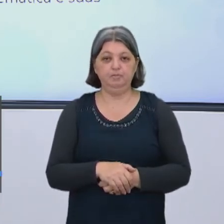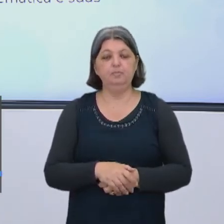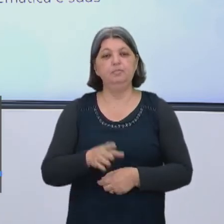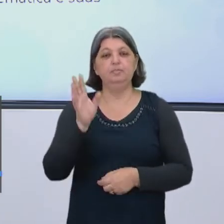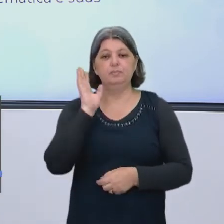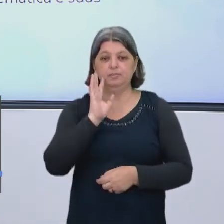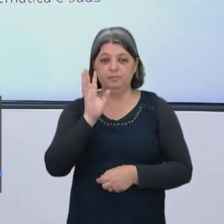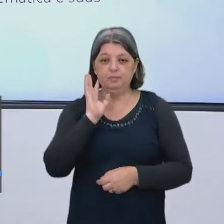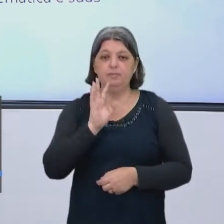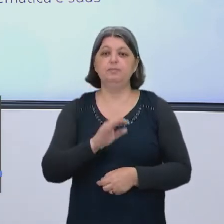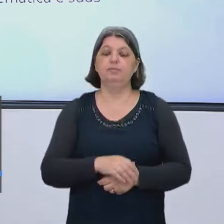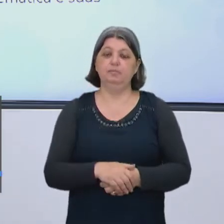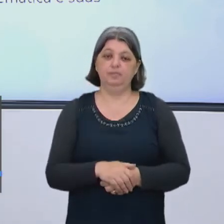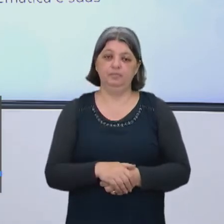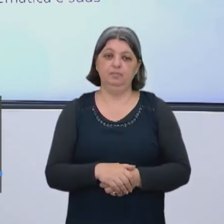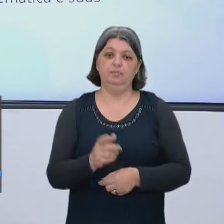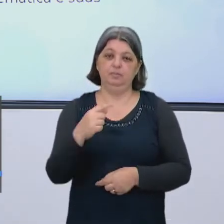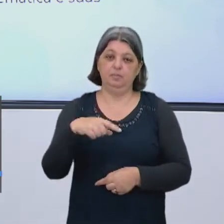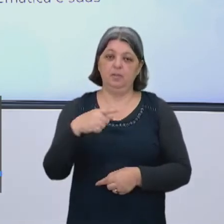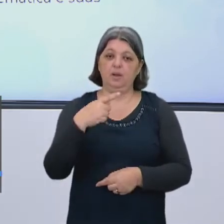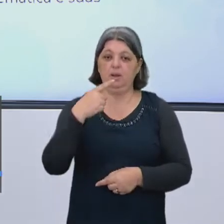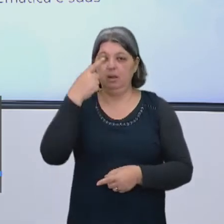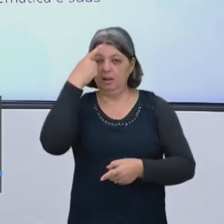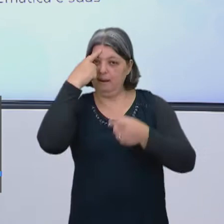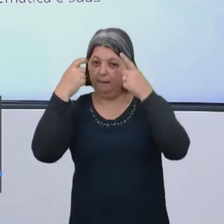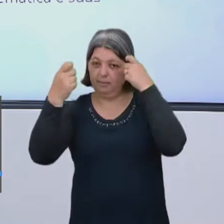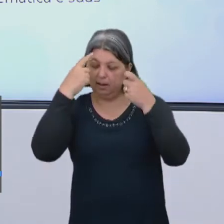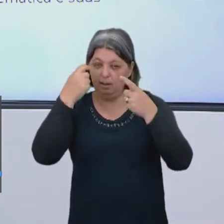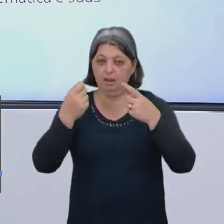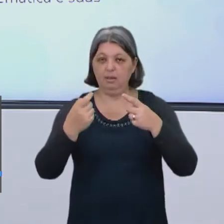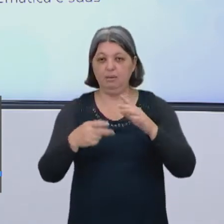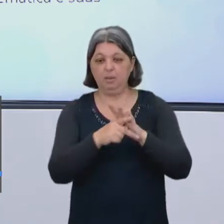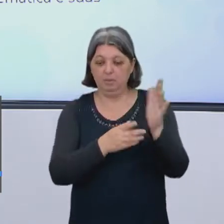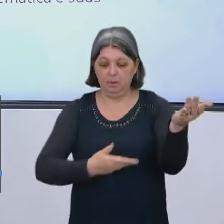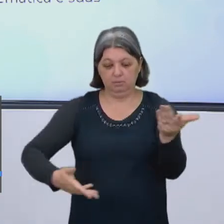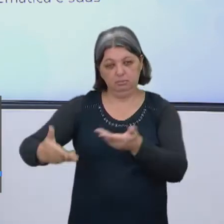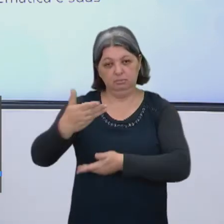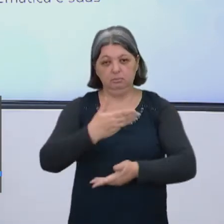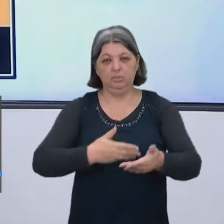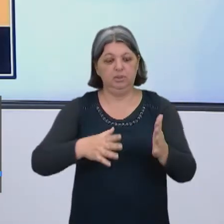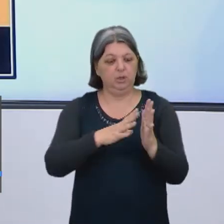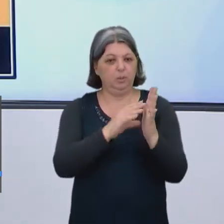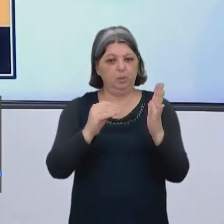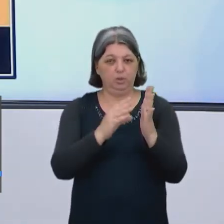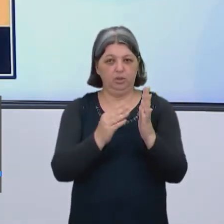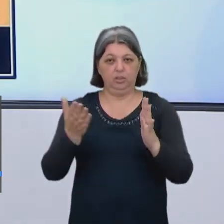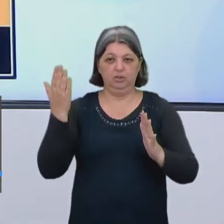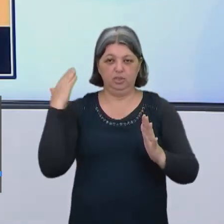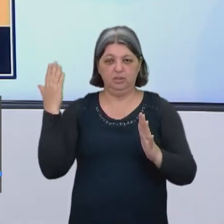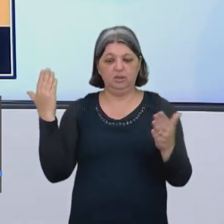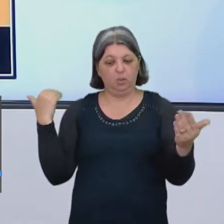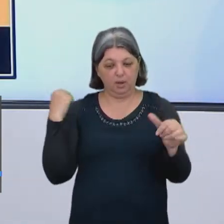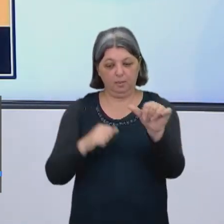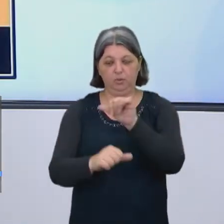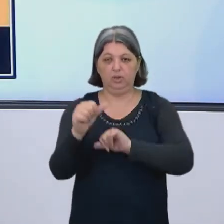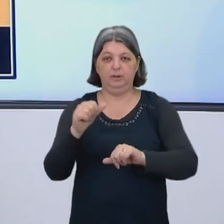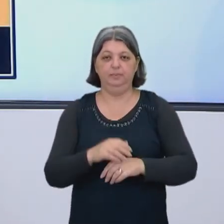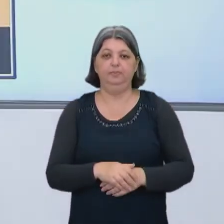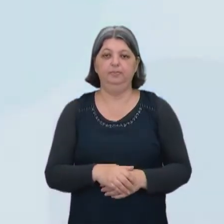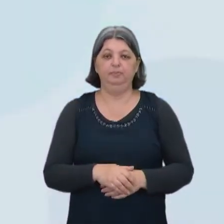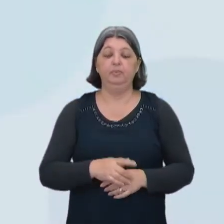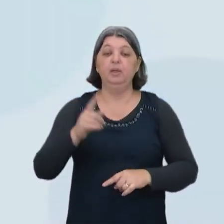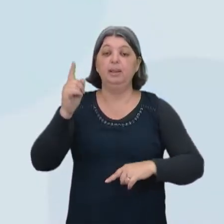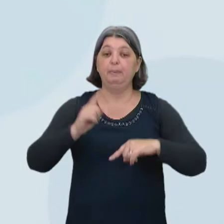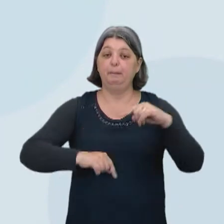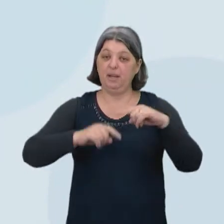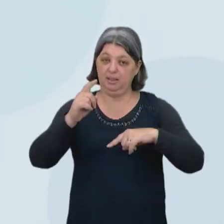legal no aspecto aí de você poder trocar ideias e sair daquele modelo convencional de aulas. Beleza? Então, olha lá o nosso material,